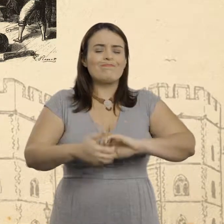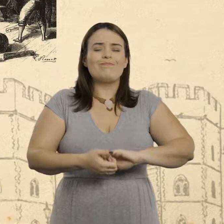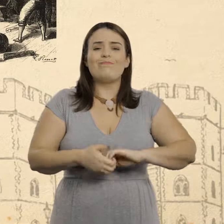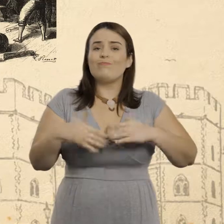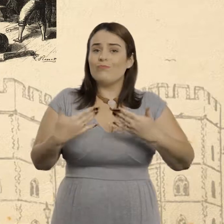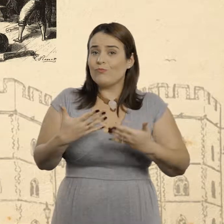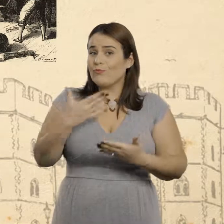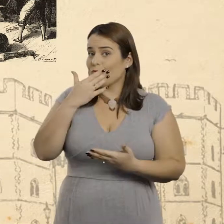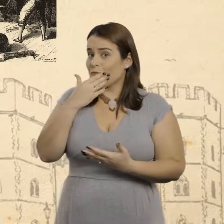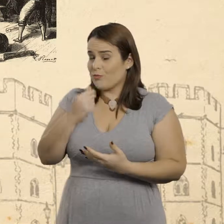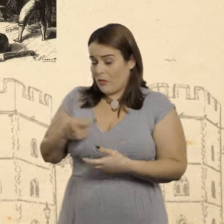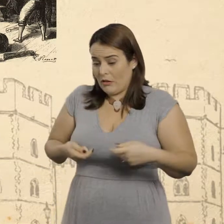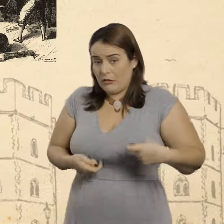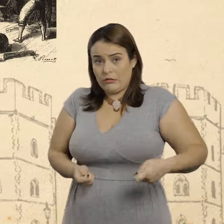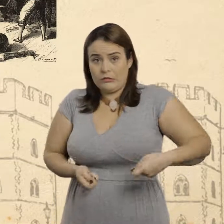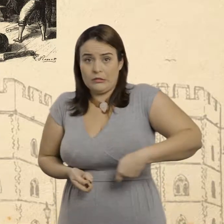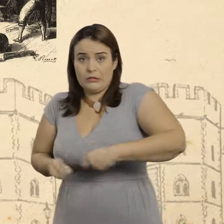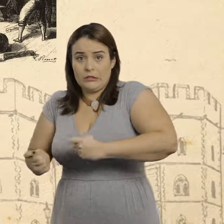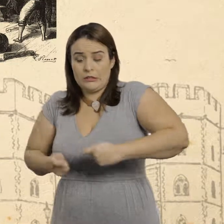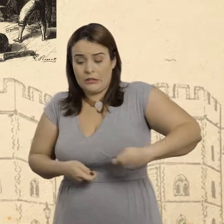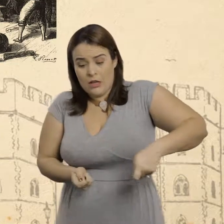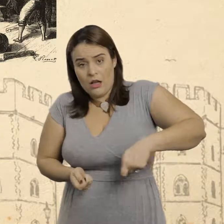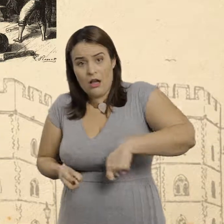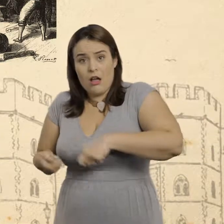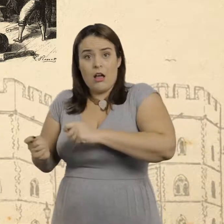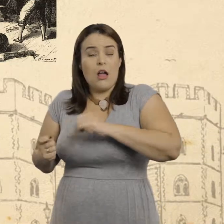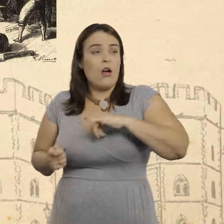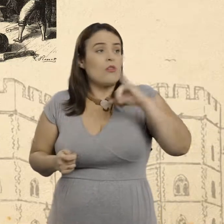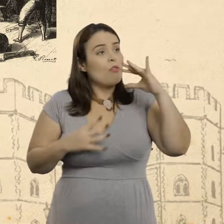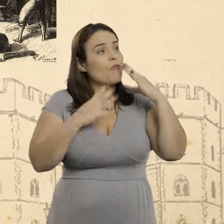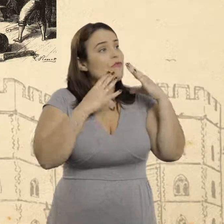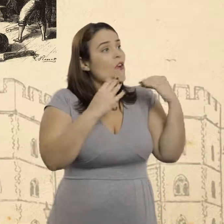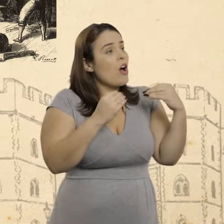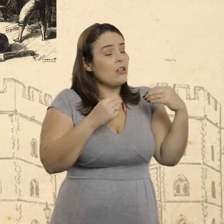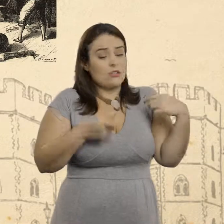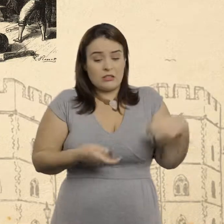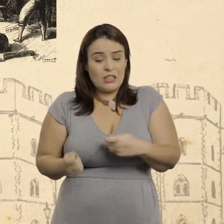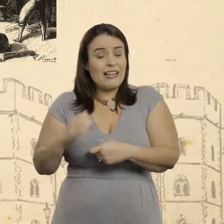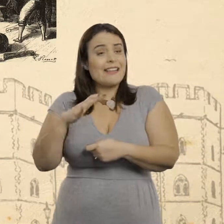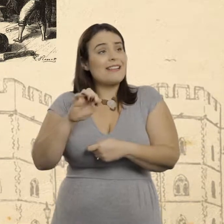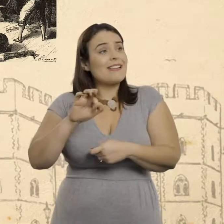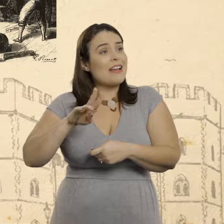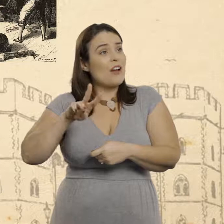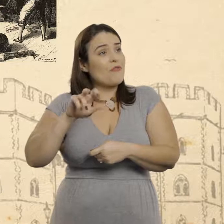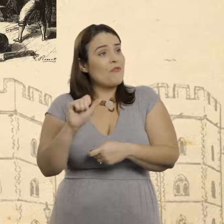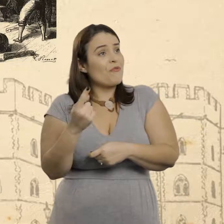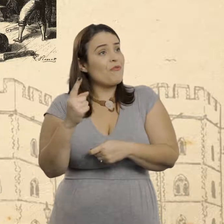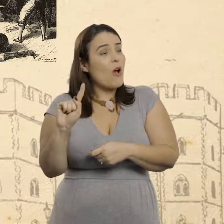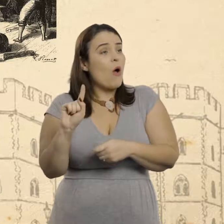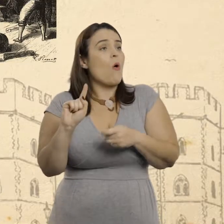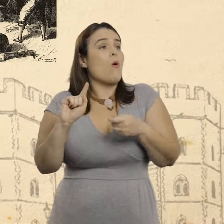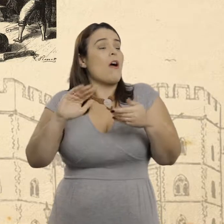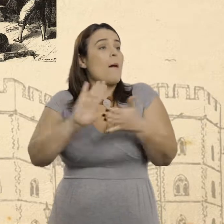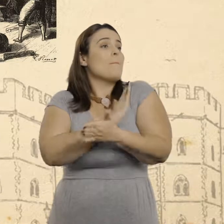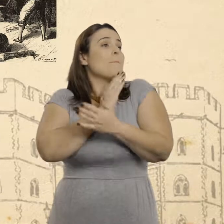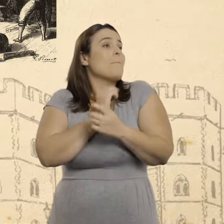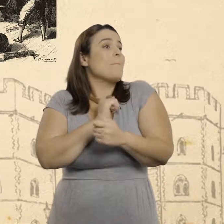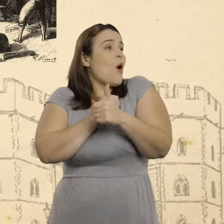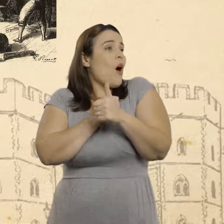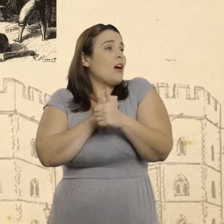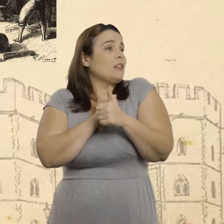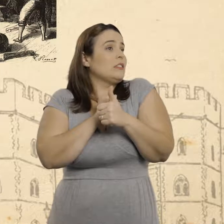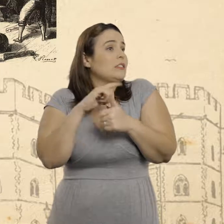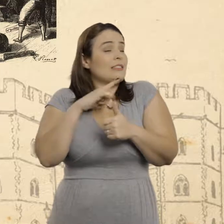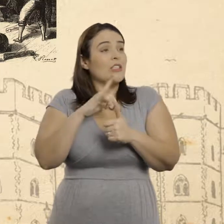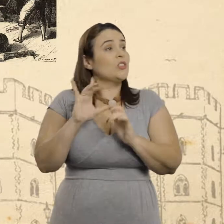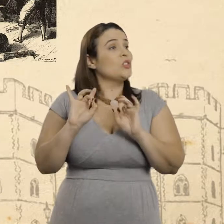o maquinista do barco foi conversar com o Sr. Fogg e disse que o carvão estava acabando. Eles tinham previsto o carvão para ir